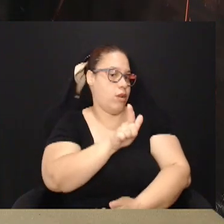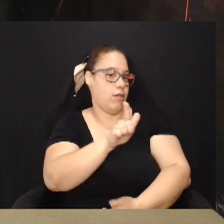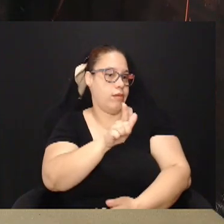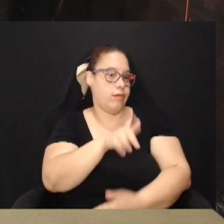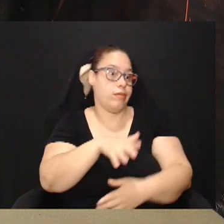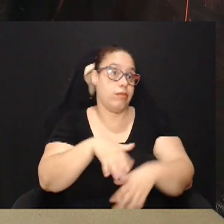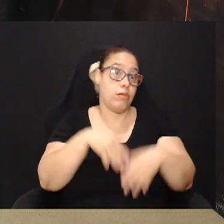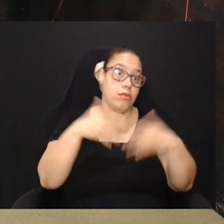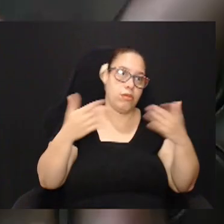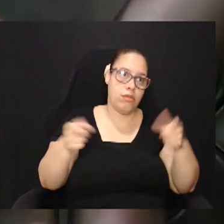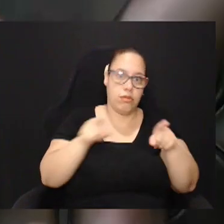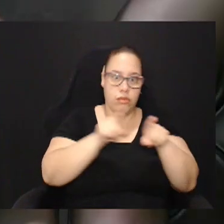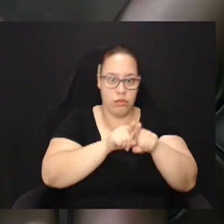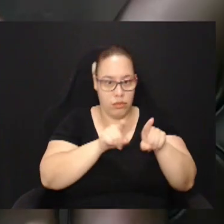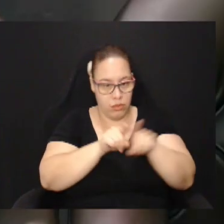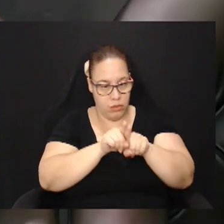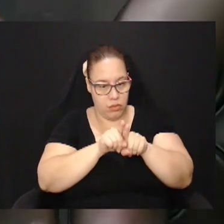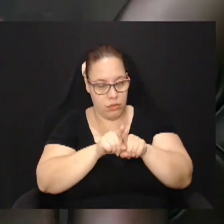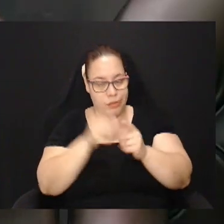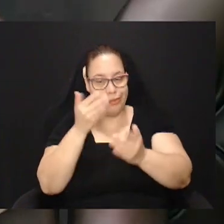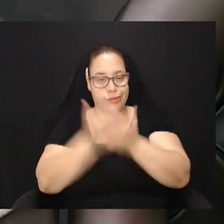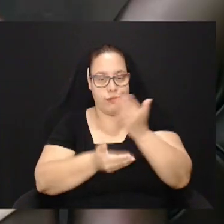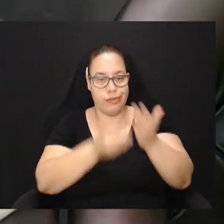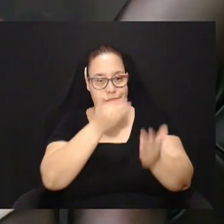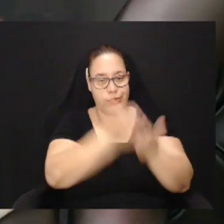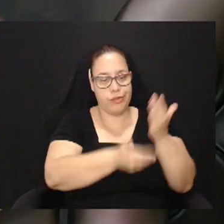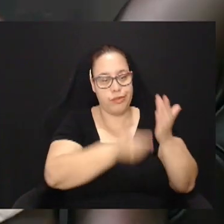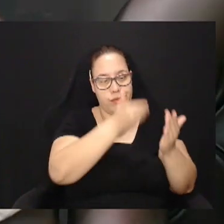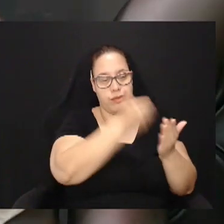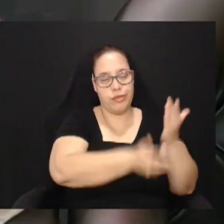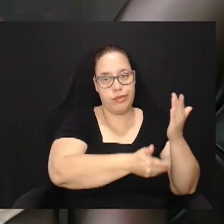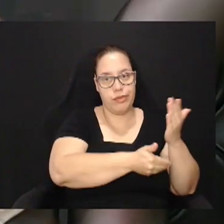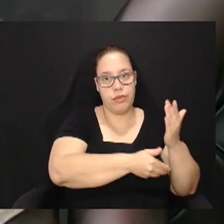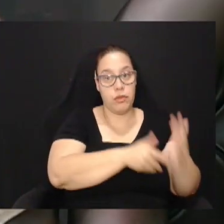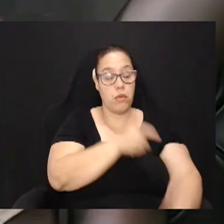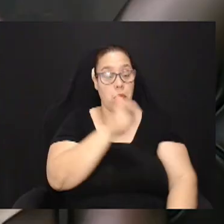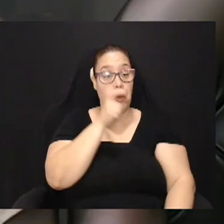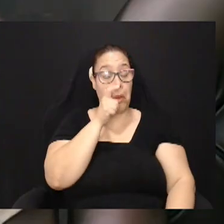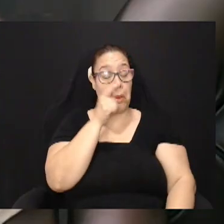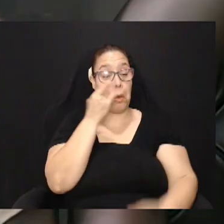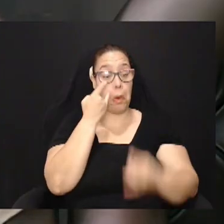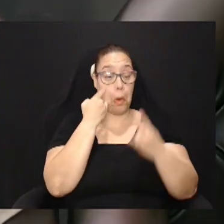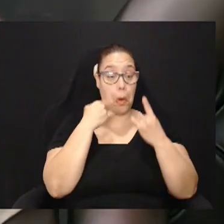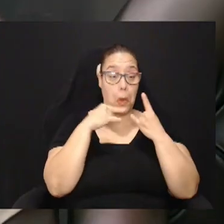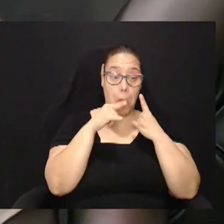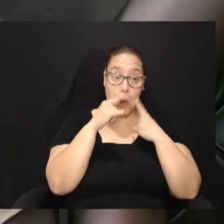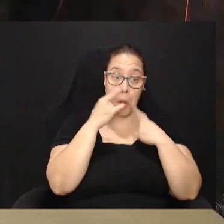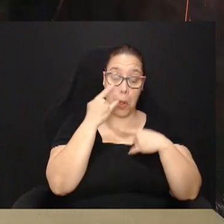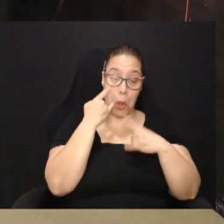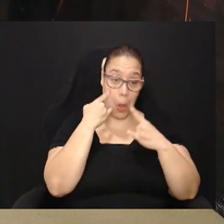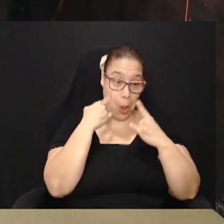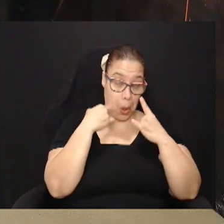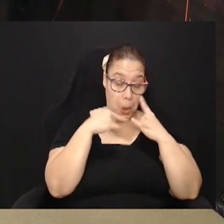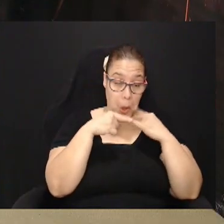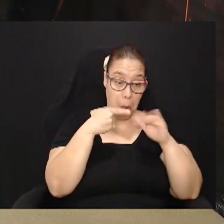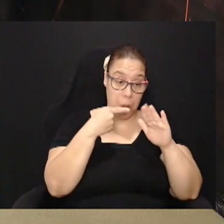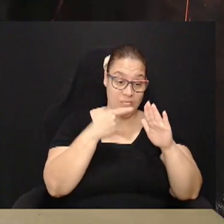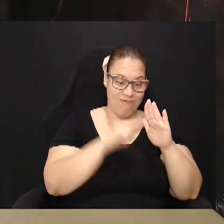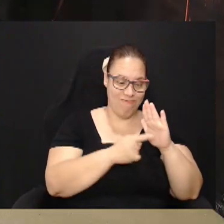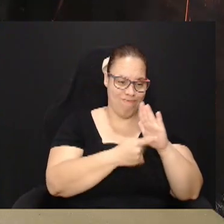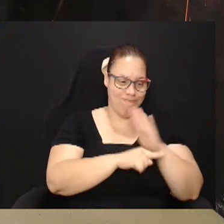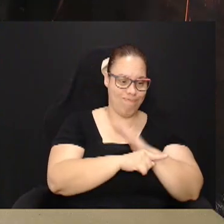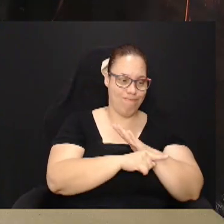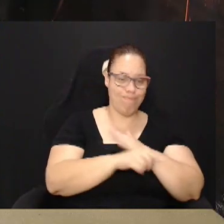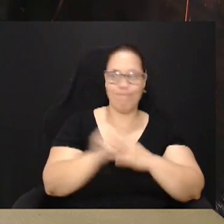a gente está perdendo, né, o interesse pelos aprofundamentos. Exatamente. Né? E aí a